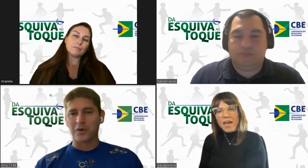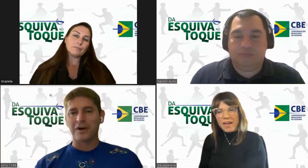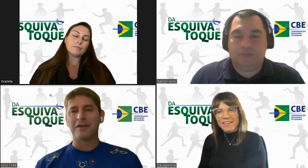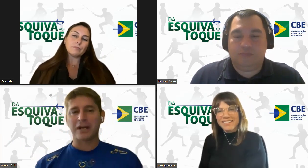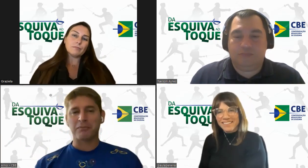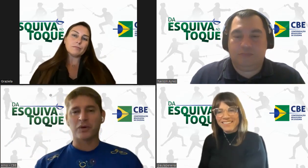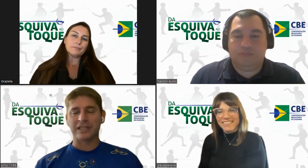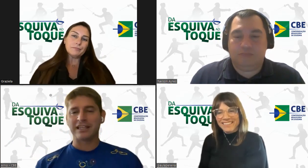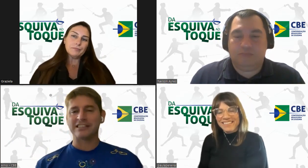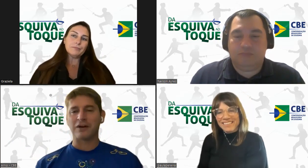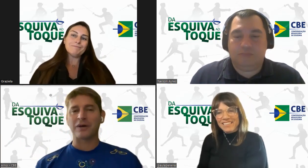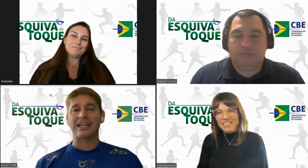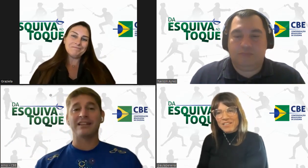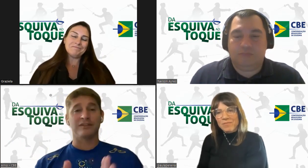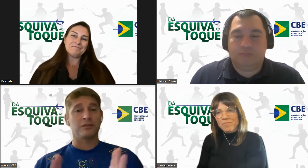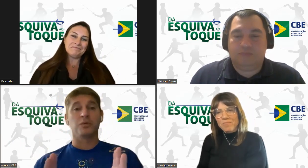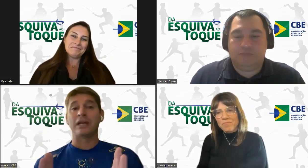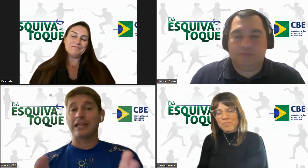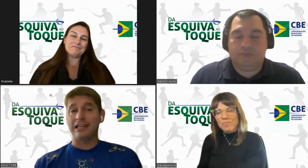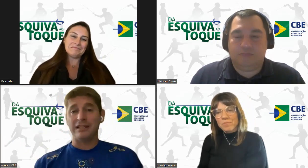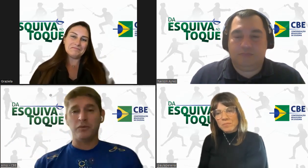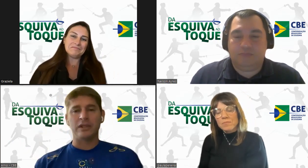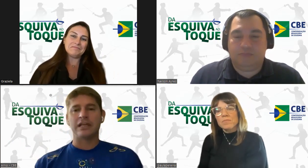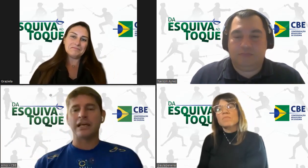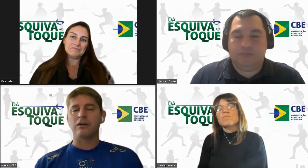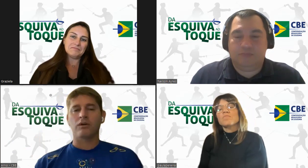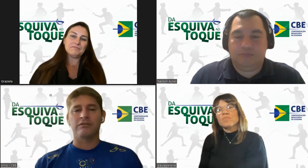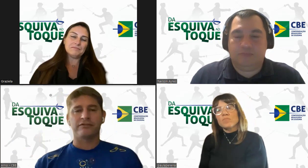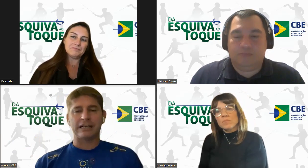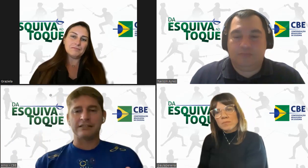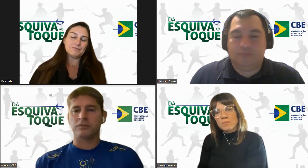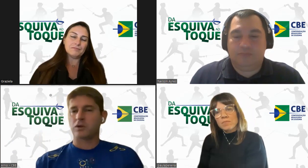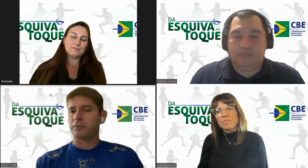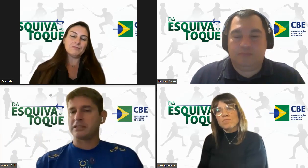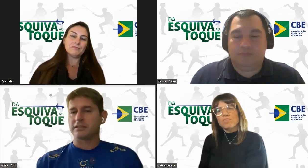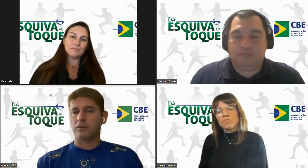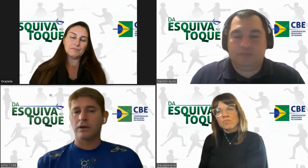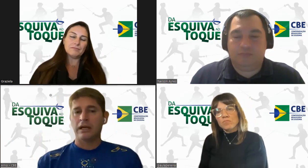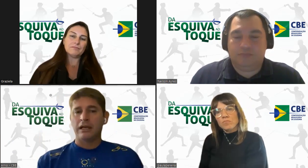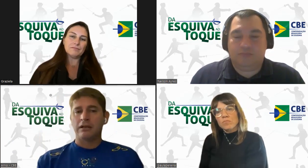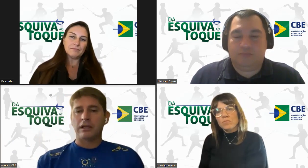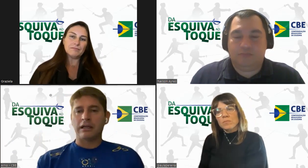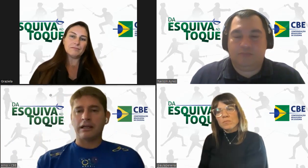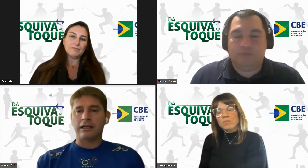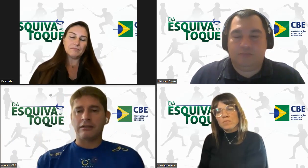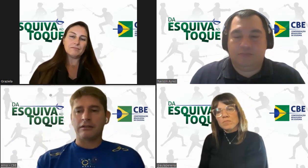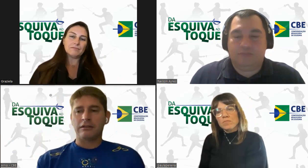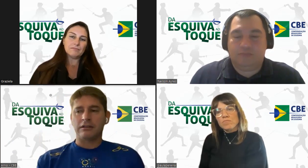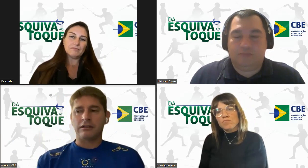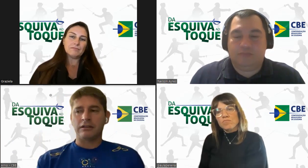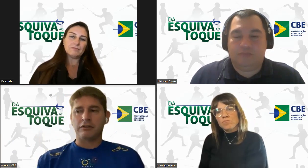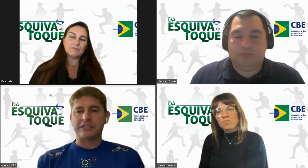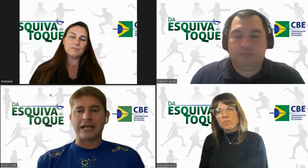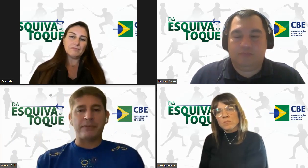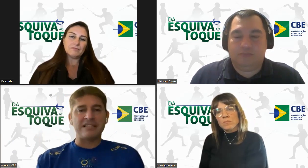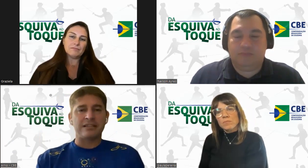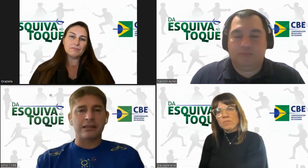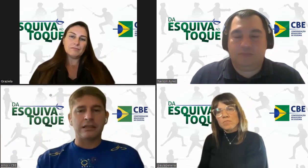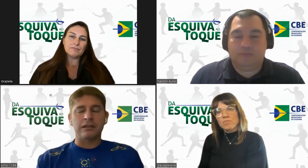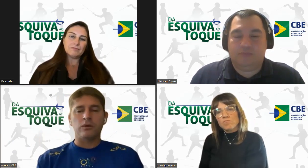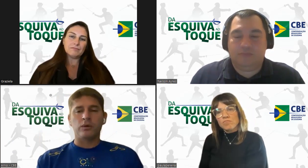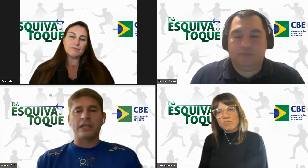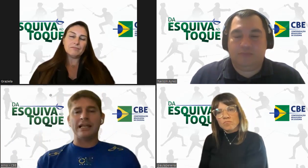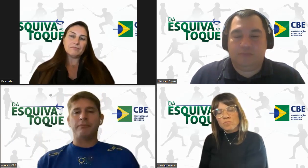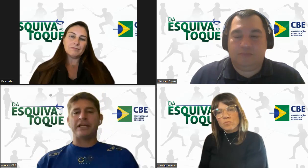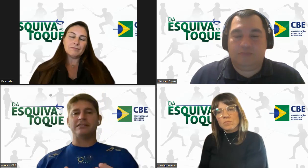tudo um pouco para poder deixar o atleta num equilíbrio em que ele faça uma competição vamos dizer